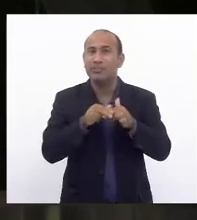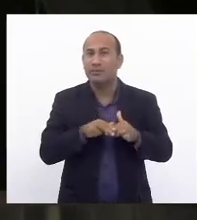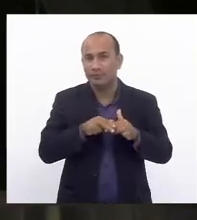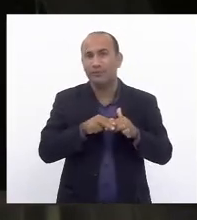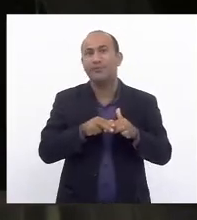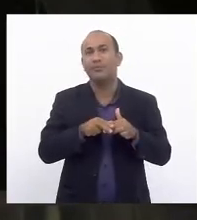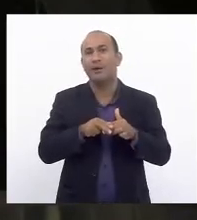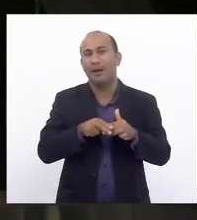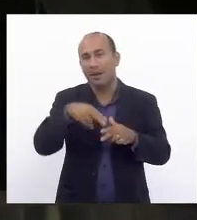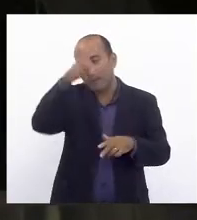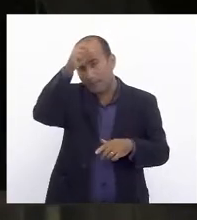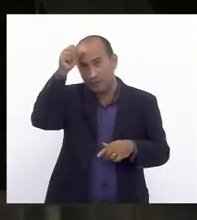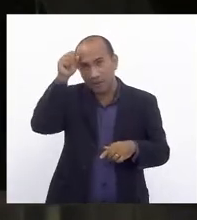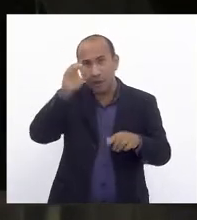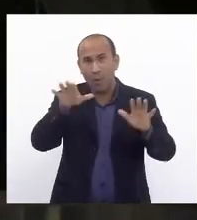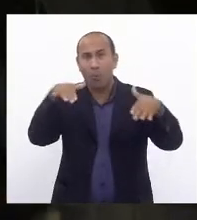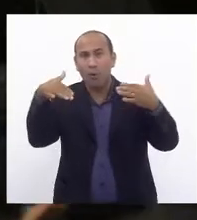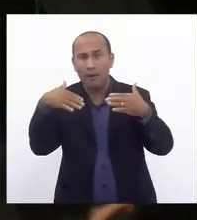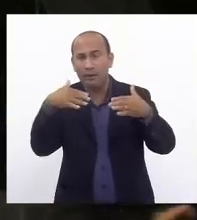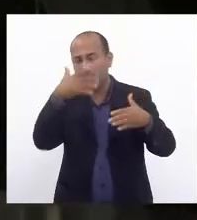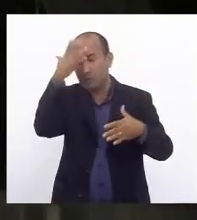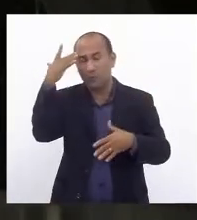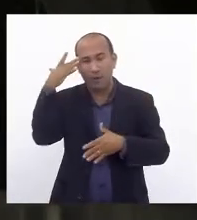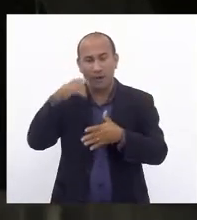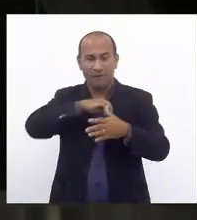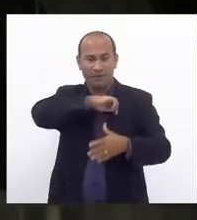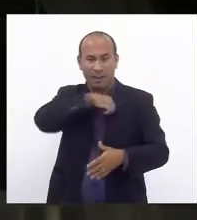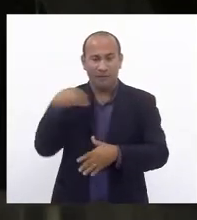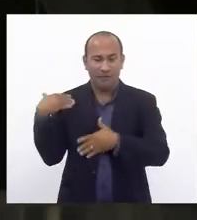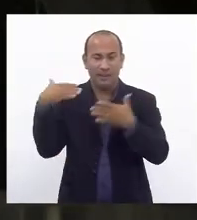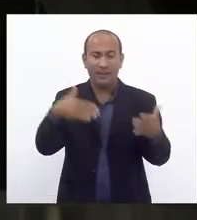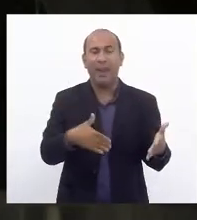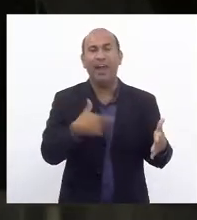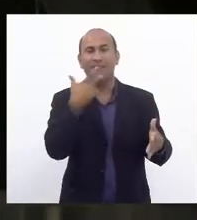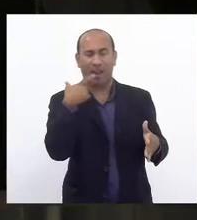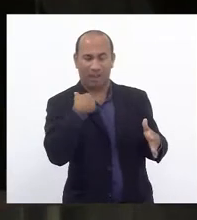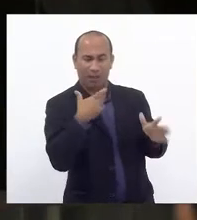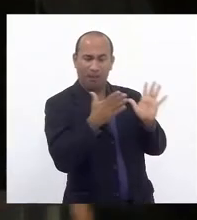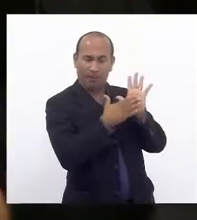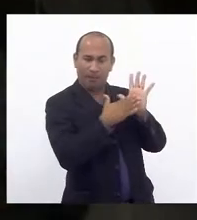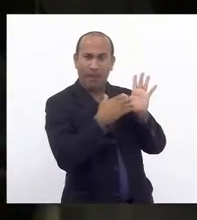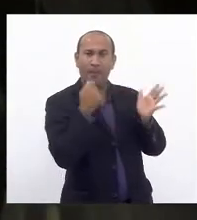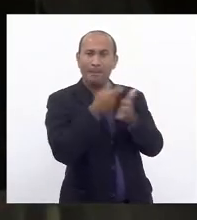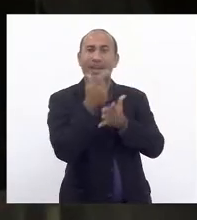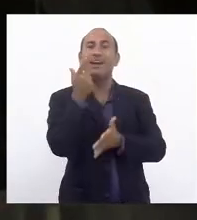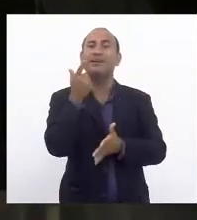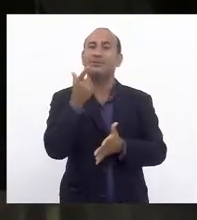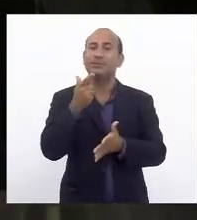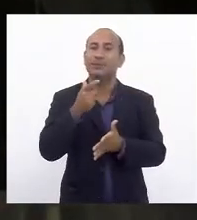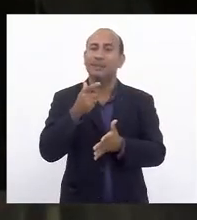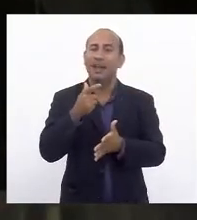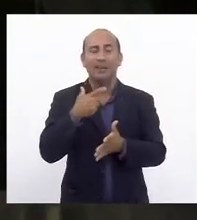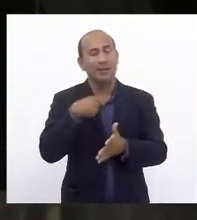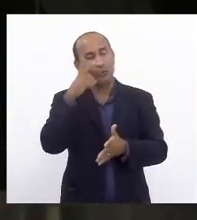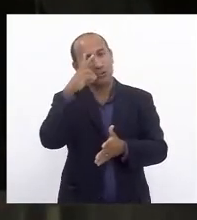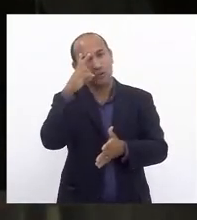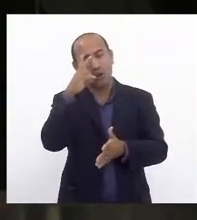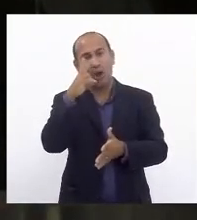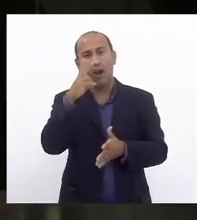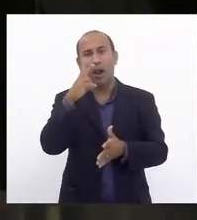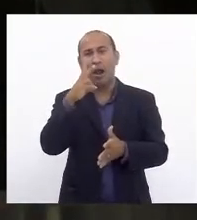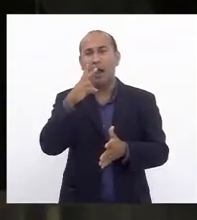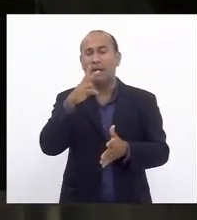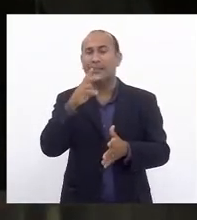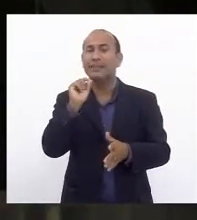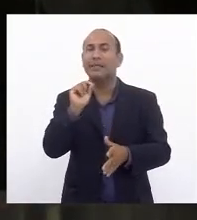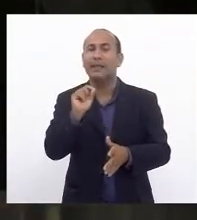prefeitura, para que quando o fiscal vier me encher o saco, eu vou falar: amigão, estou pagando. Então, essa historinha que pobre quer tudo de